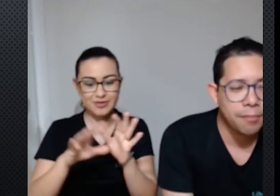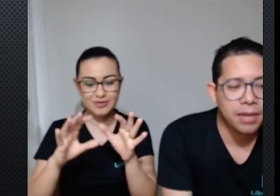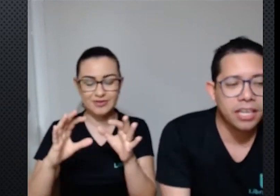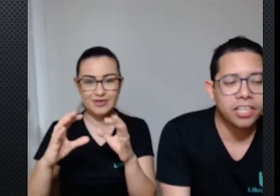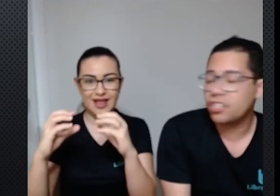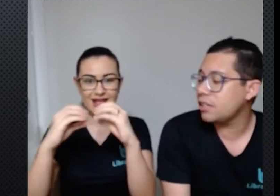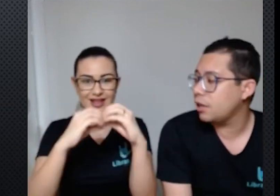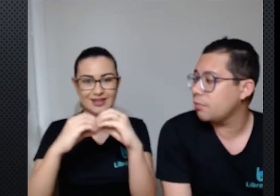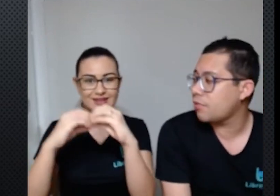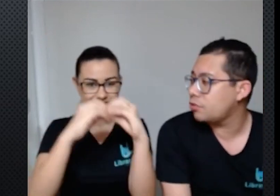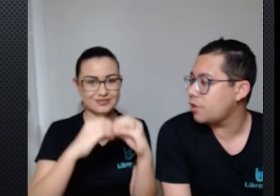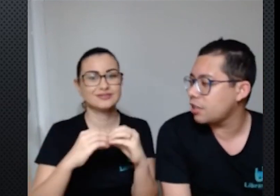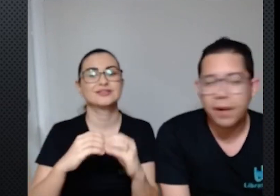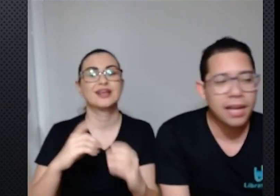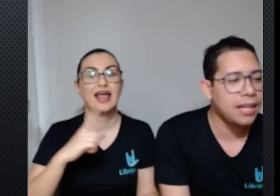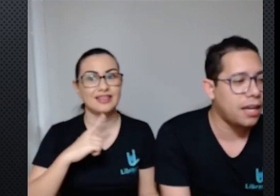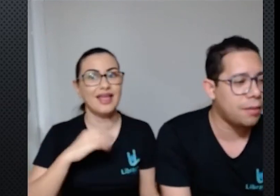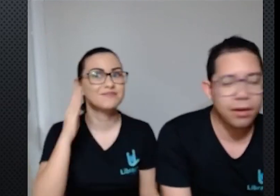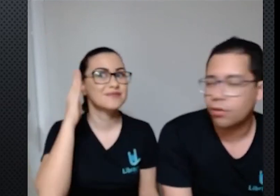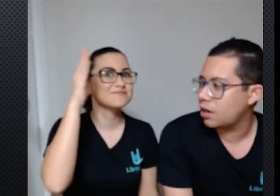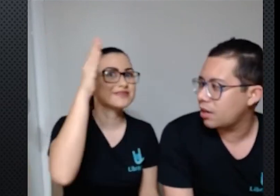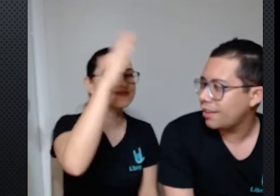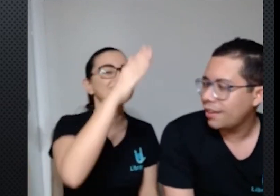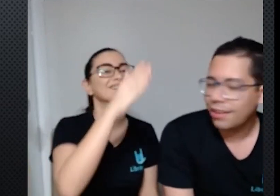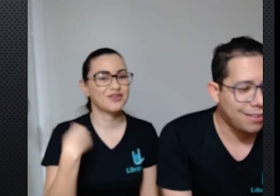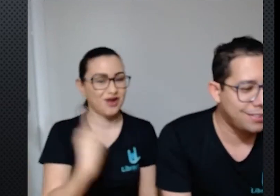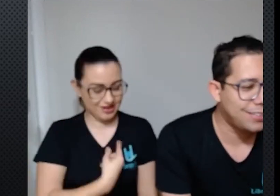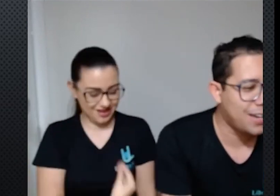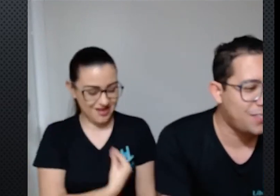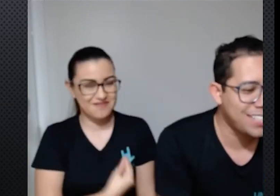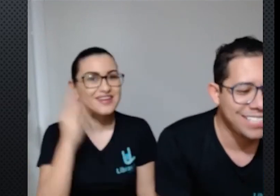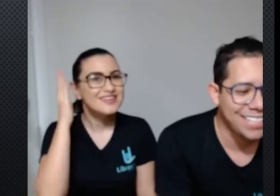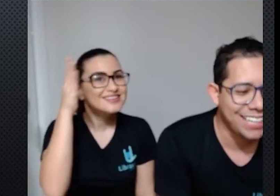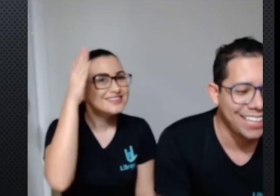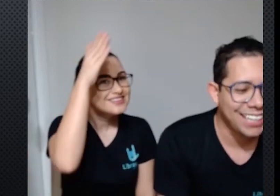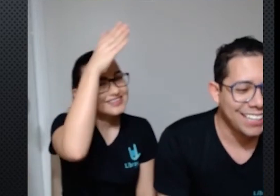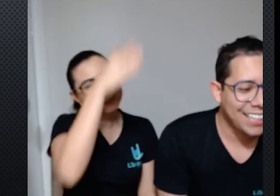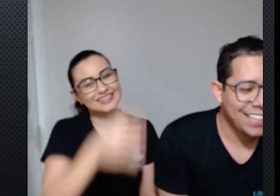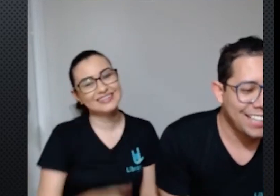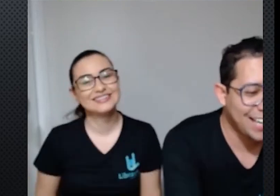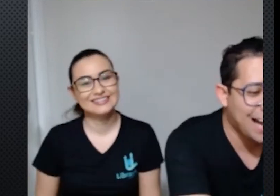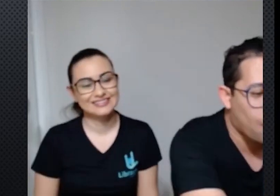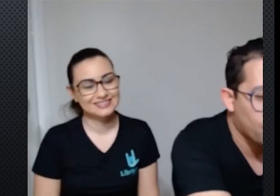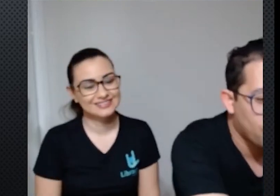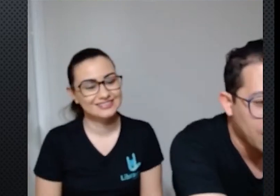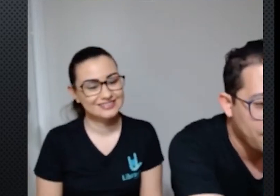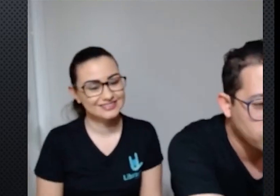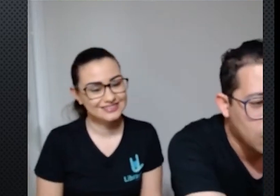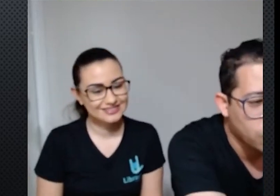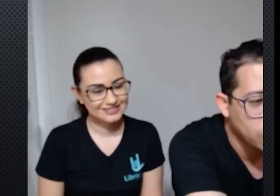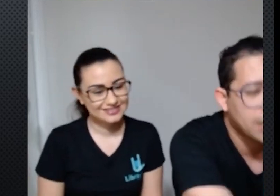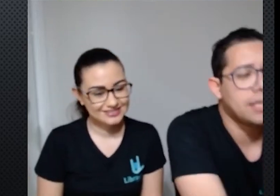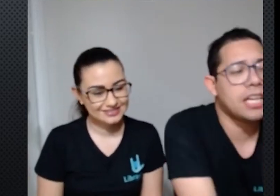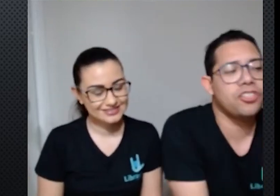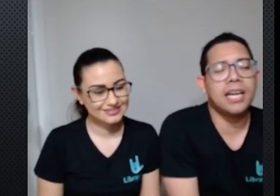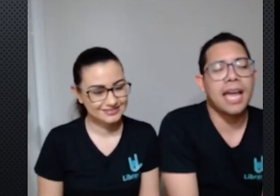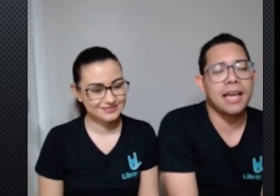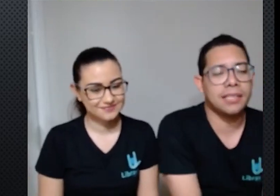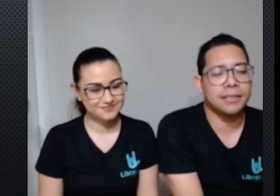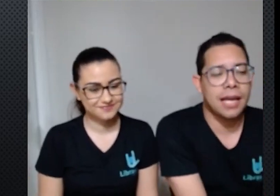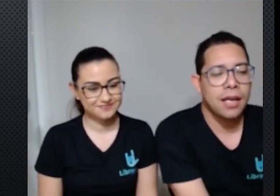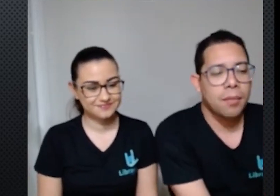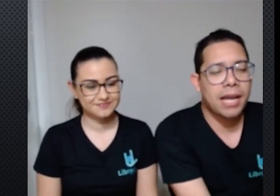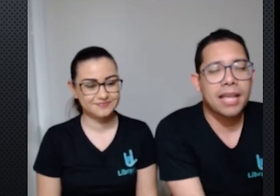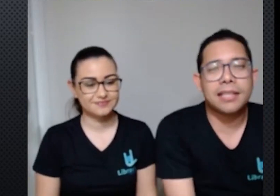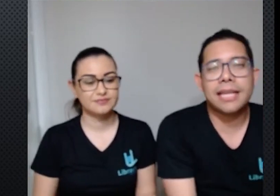bom saber que a gente já tem vários lugares para ir, né, Kerma? Agora, né? Vários lugares pra gente ir. Legal. Vamos lá, pessoal. Então a quinta dica é